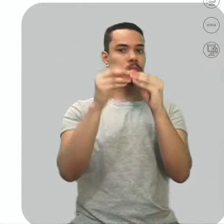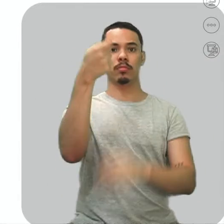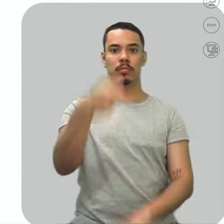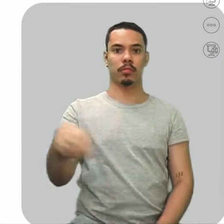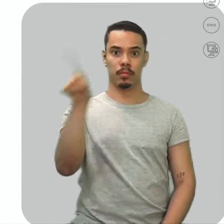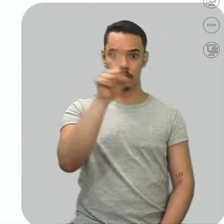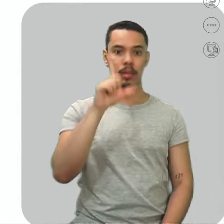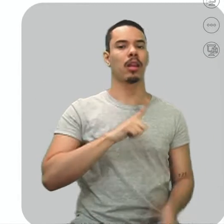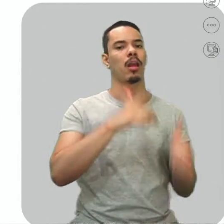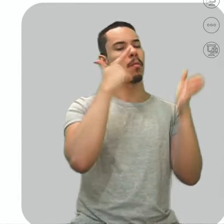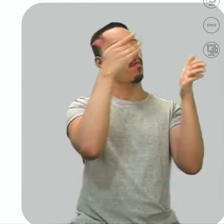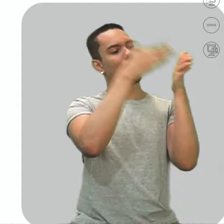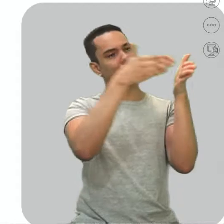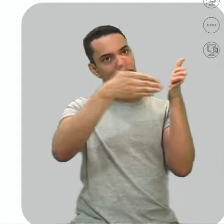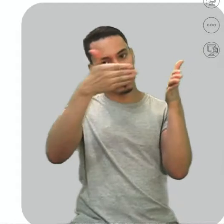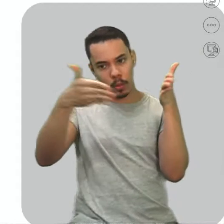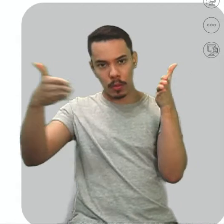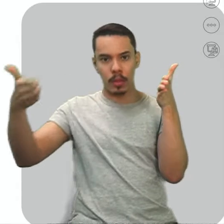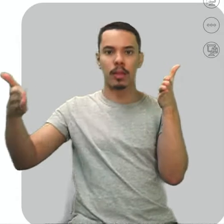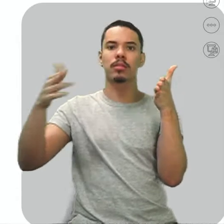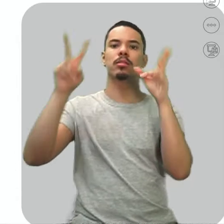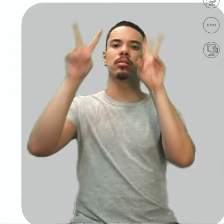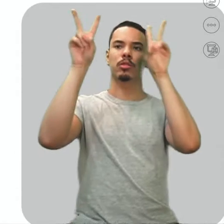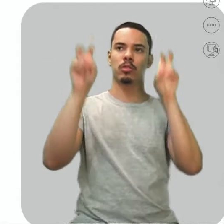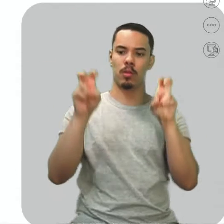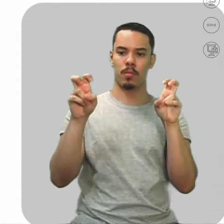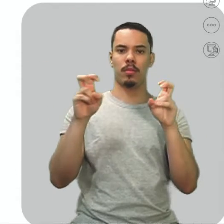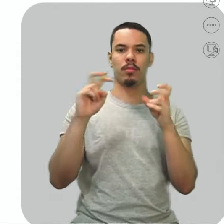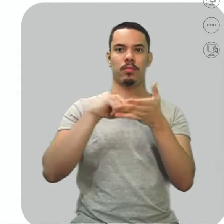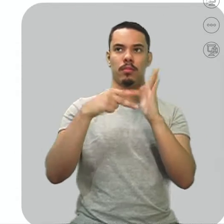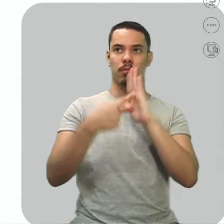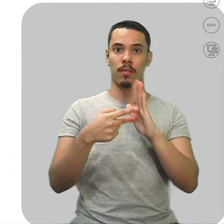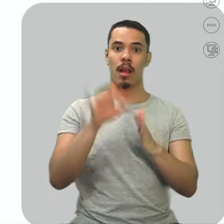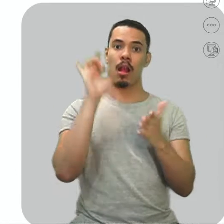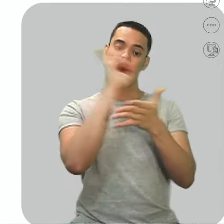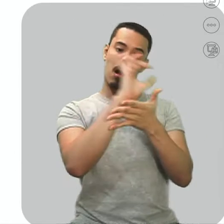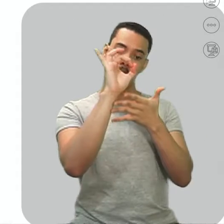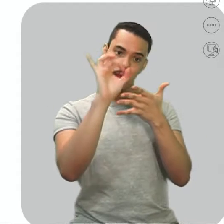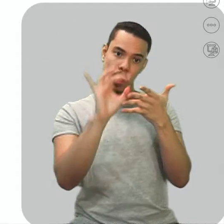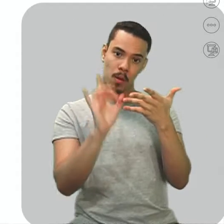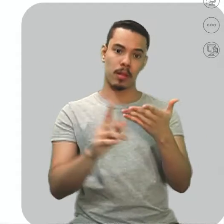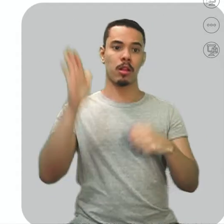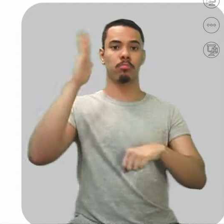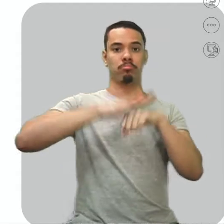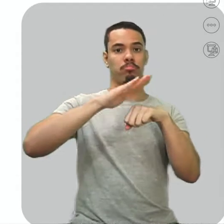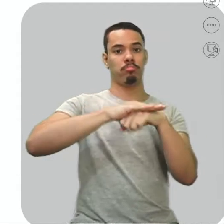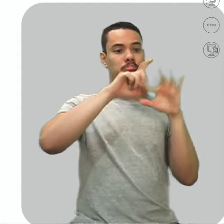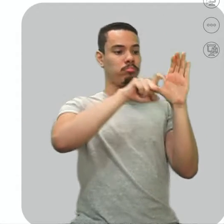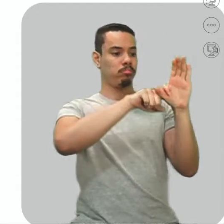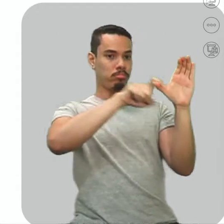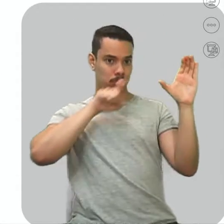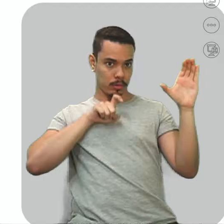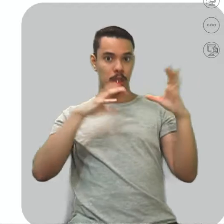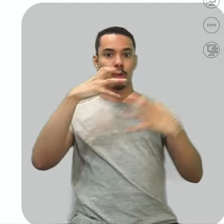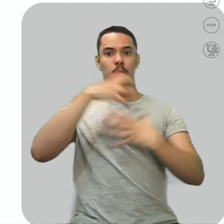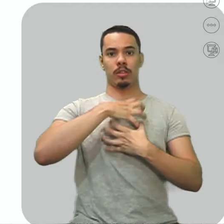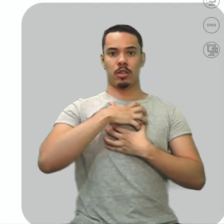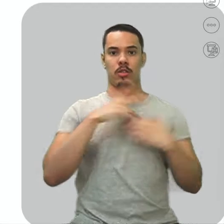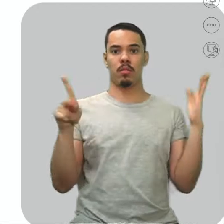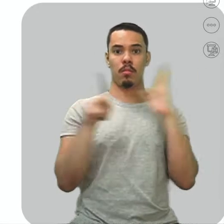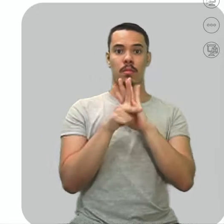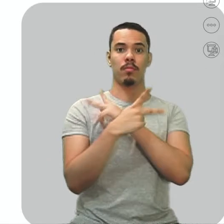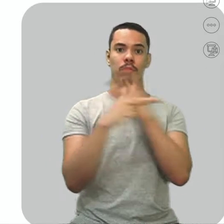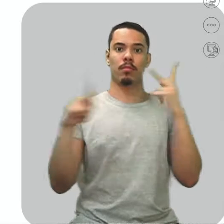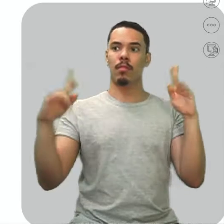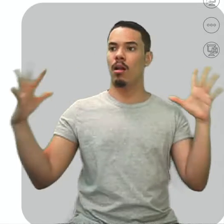sequência em termos da significação cada uma delas vale por si e o sentido do período